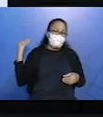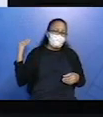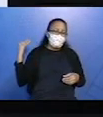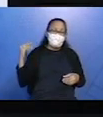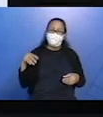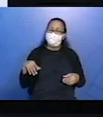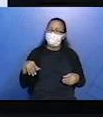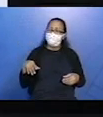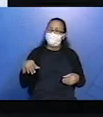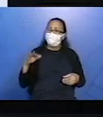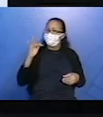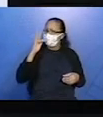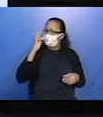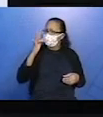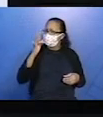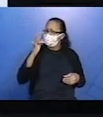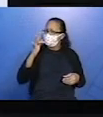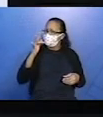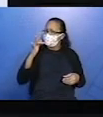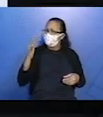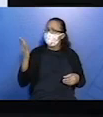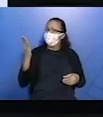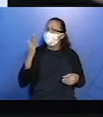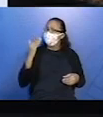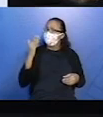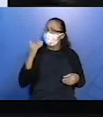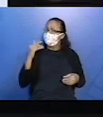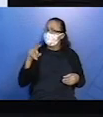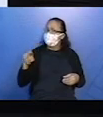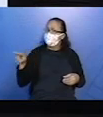futuro, eles comerão.